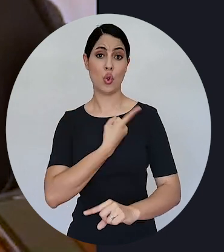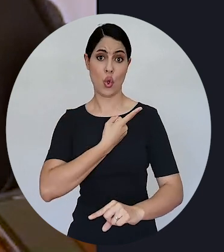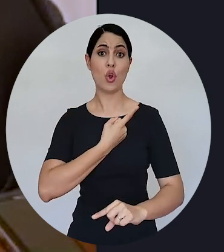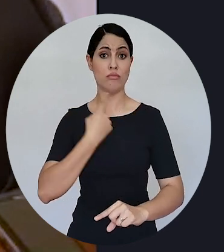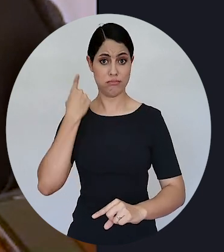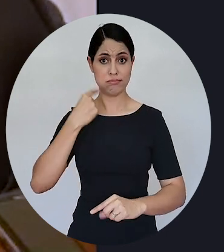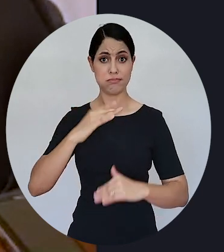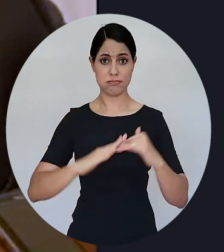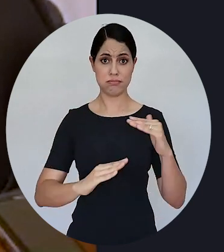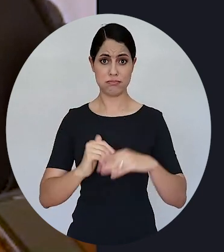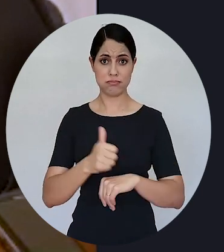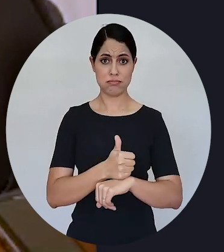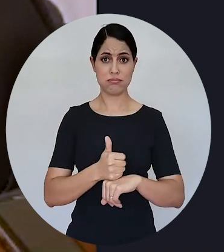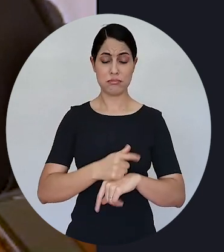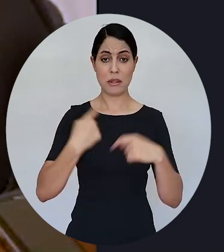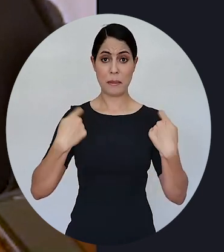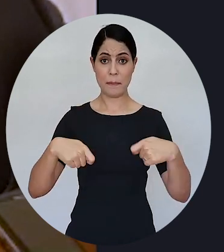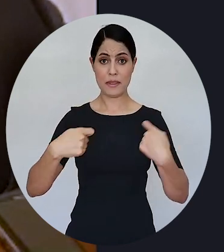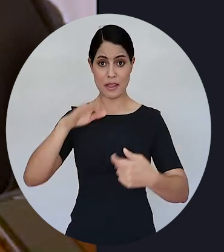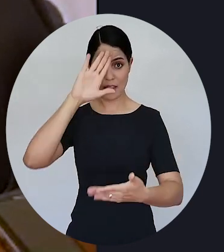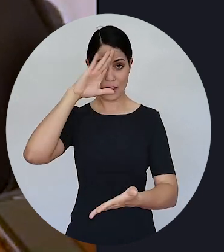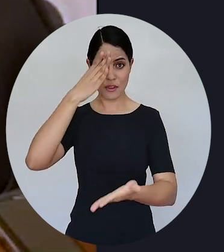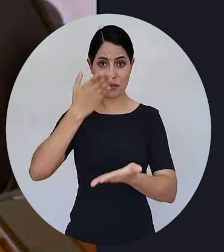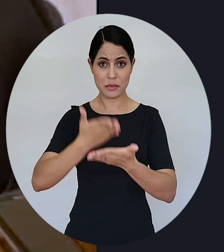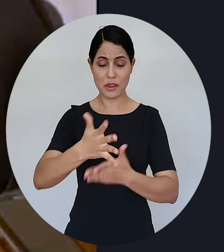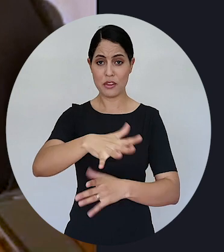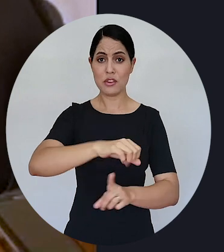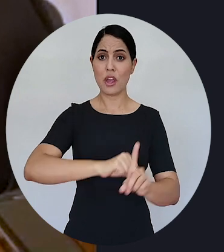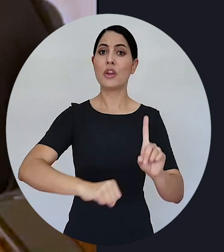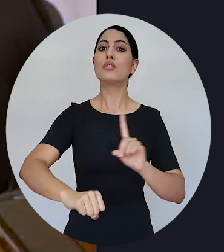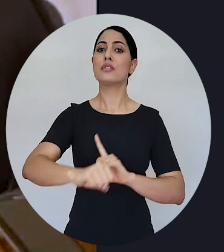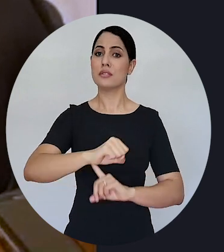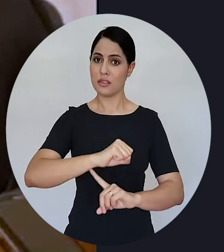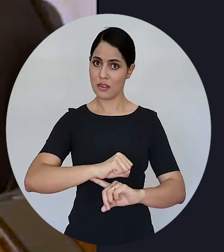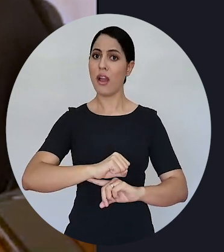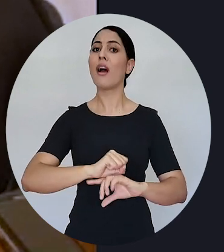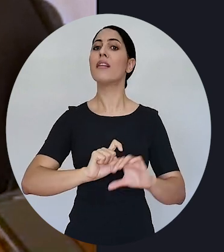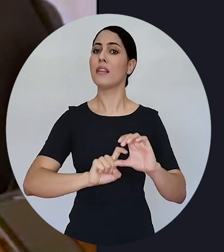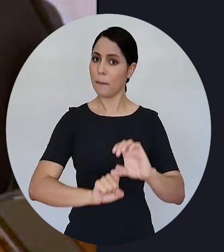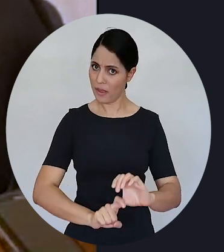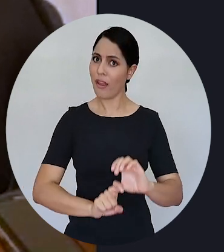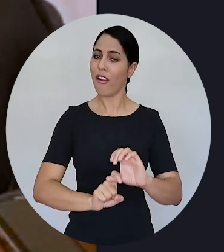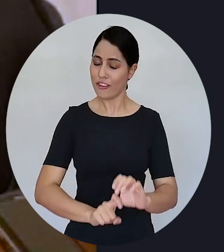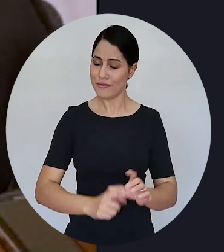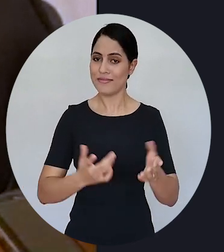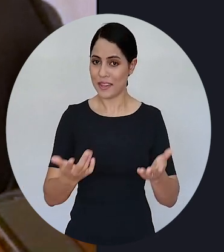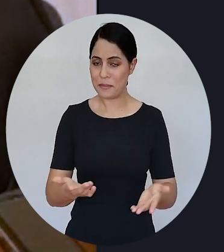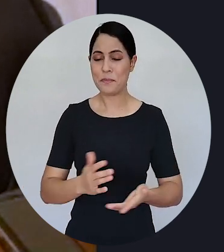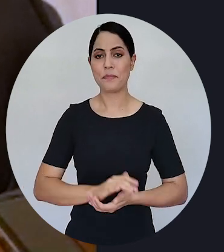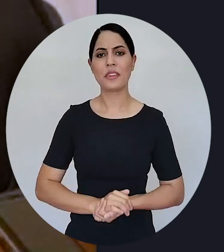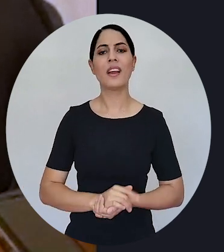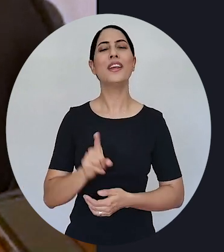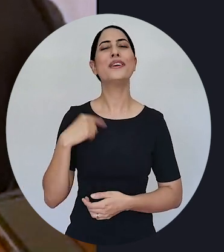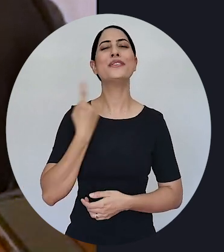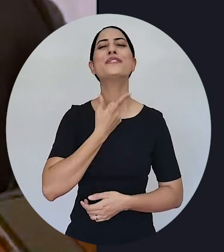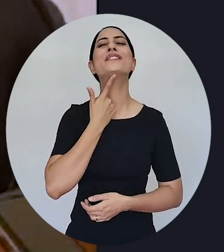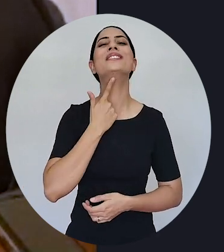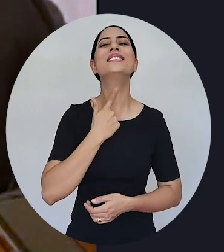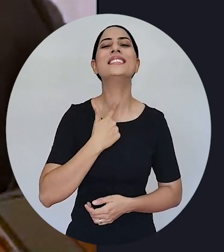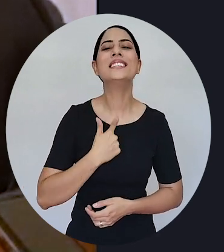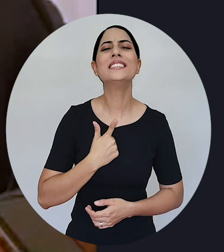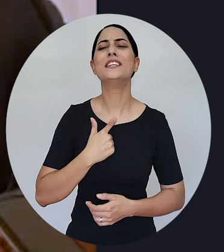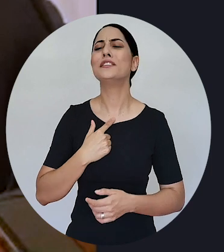profissão ela também depende da credibilidade junto à sociedade, à advocacia.